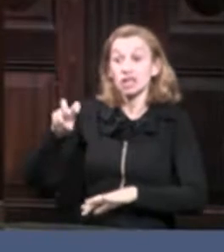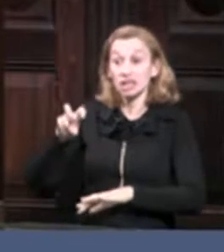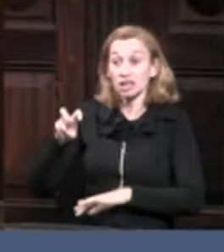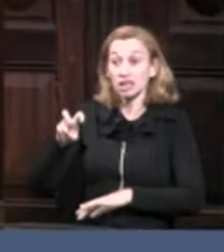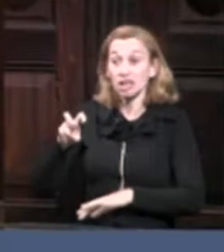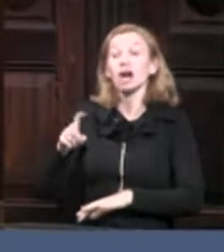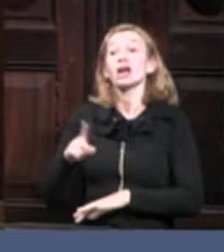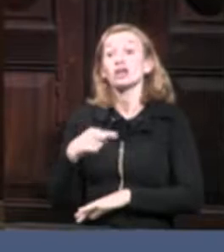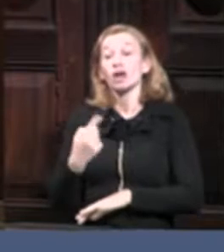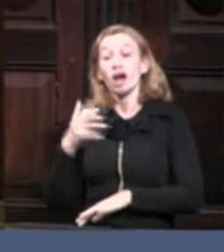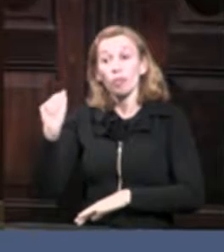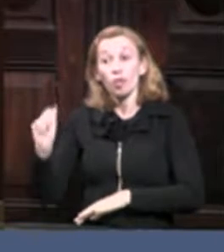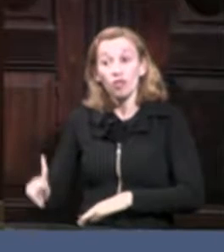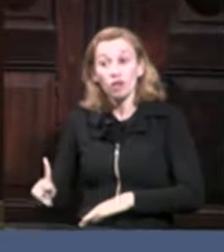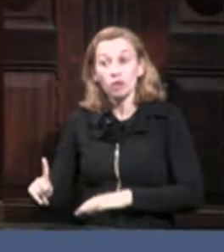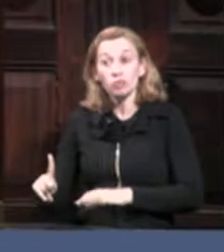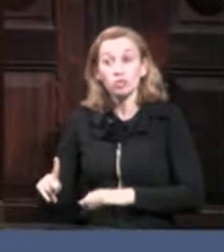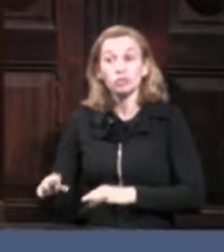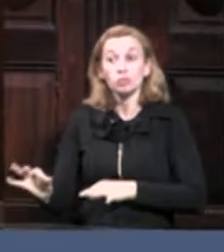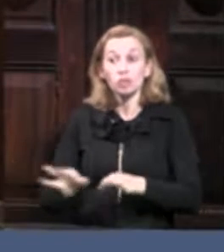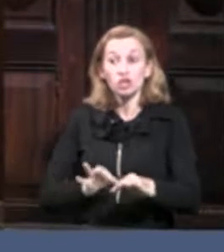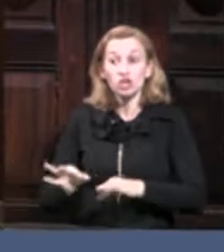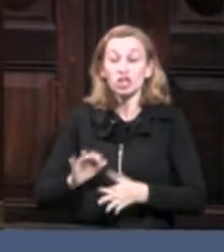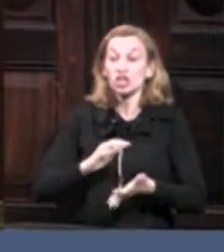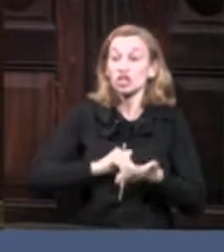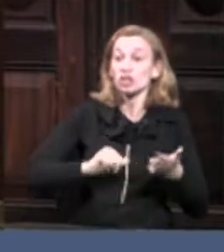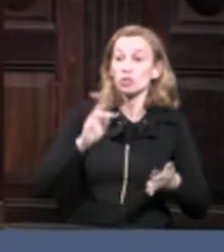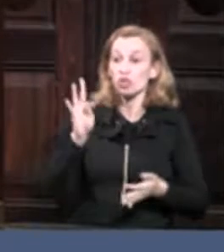esse projeto e conseguiu derrubar o veto.